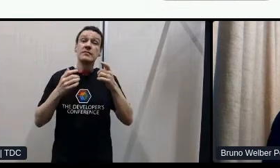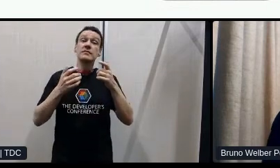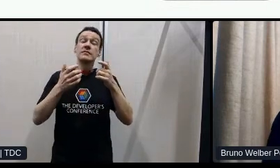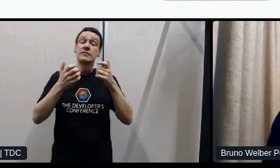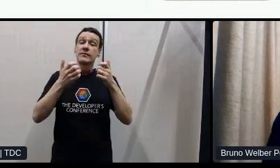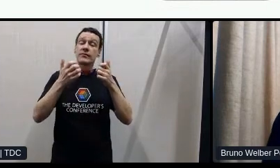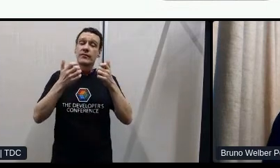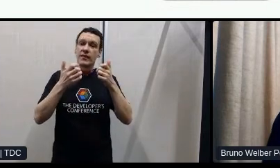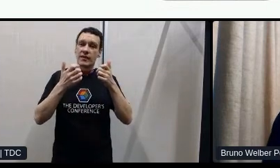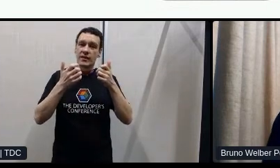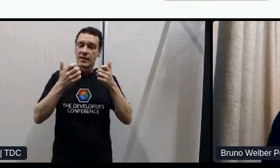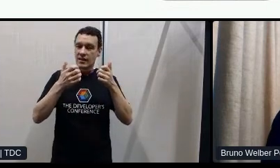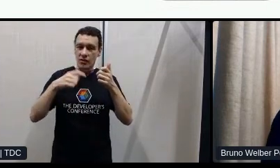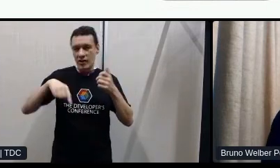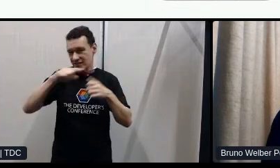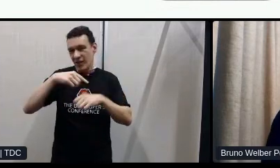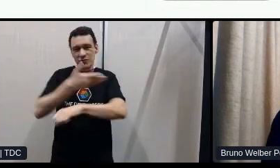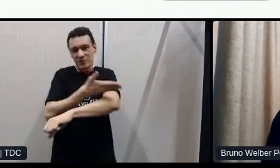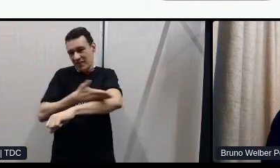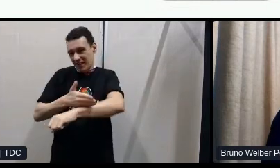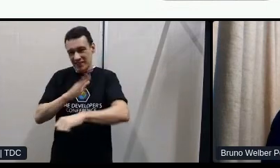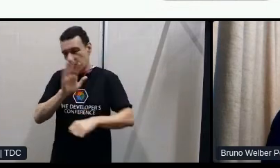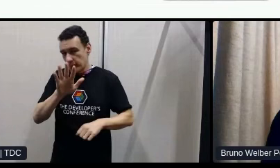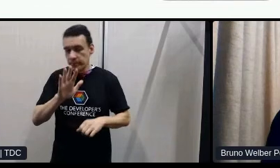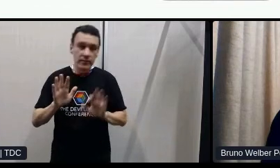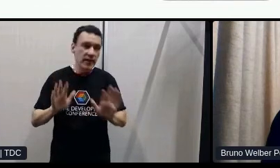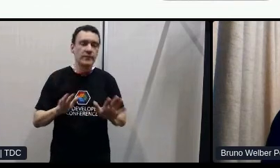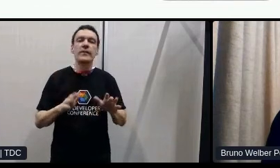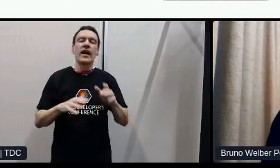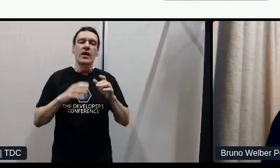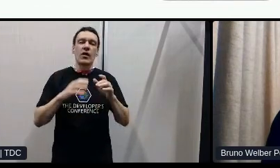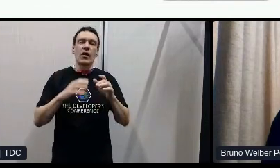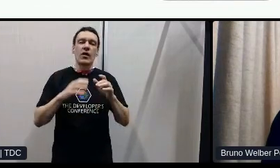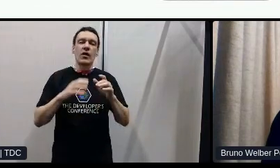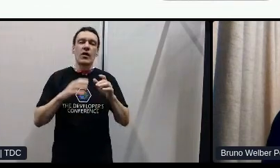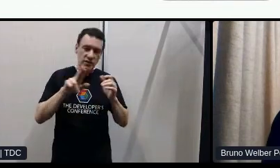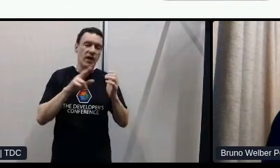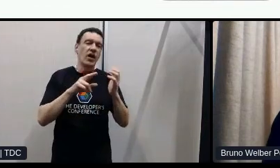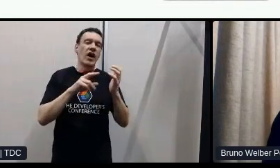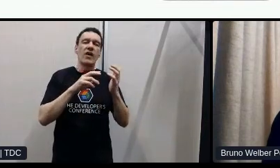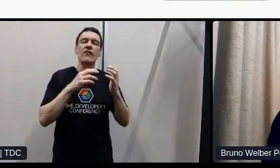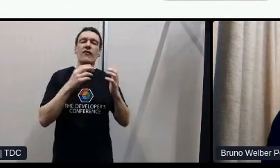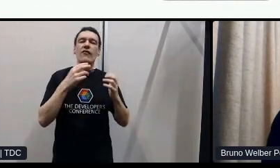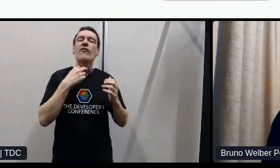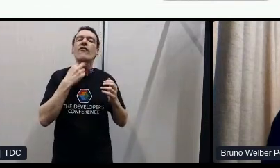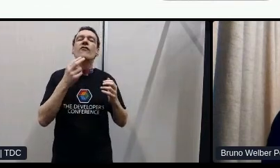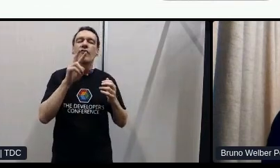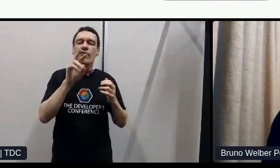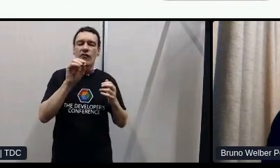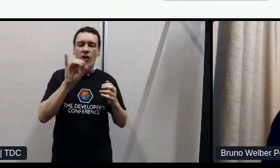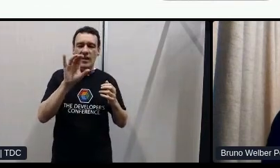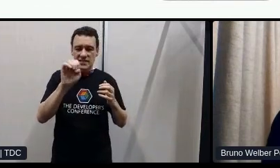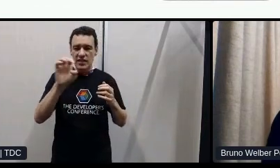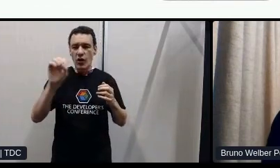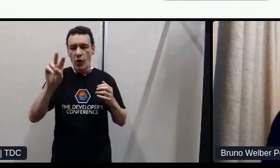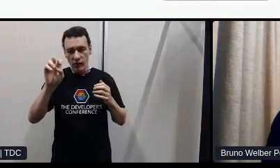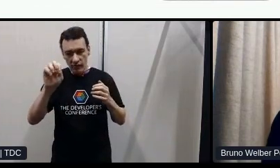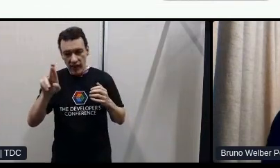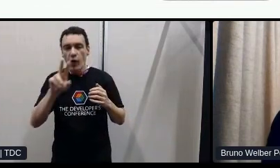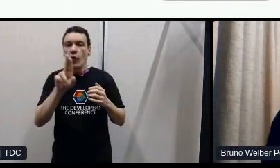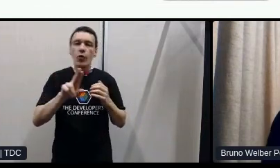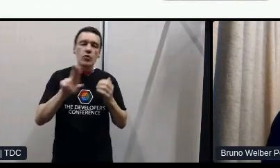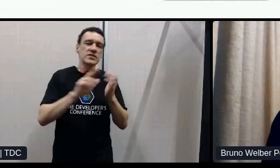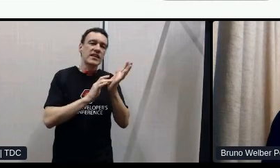nesse pacotinho, né, de usuário de voice over, ou sempre usa teclado Apple e boa, é isso. Não, não